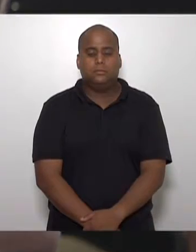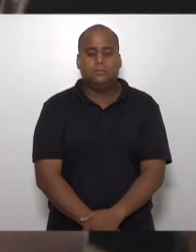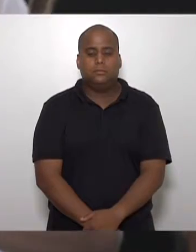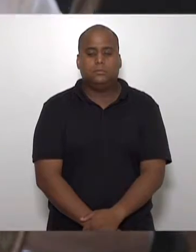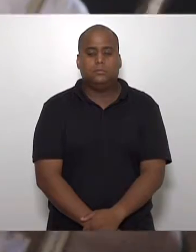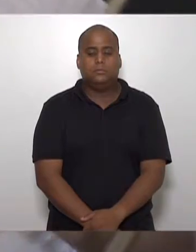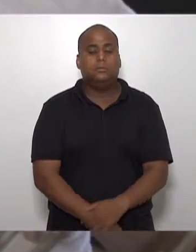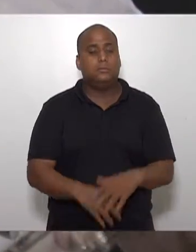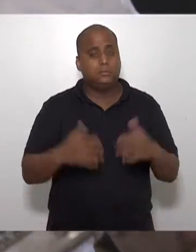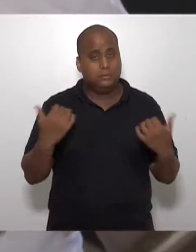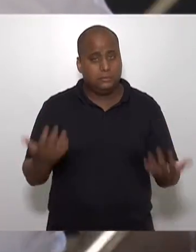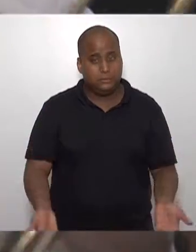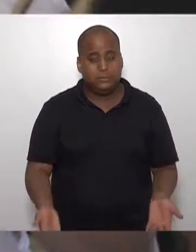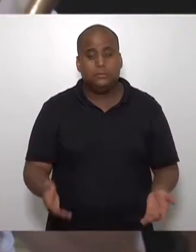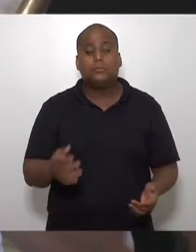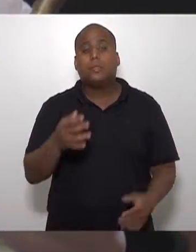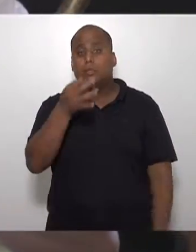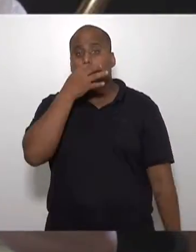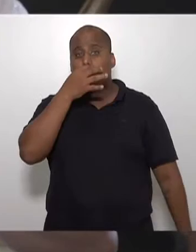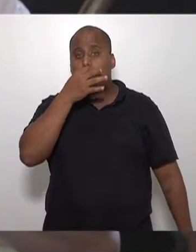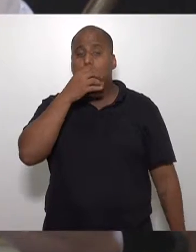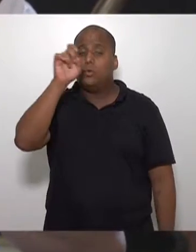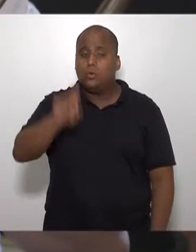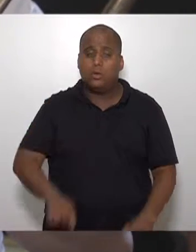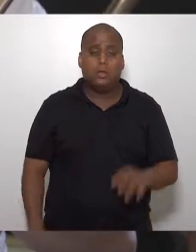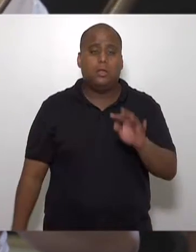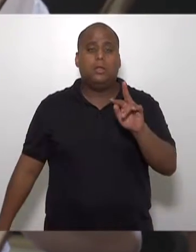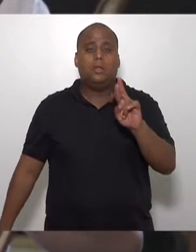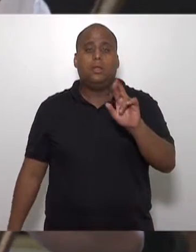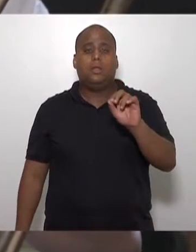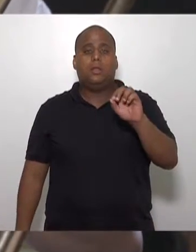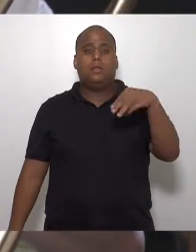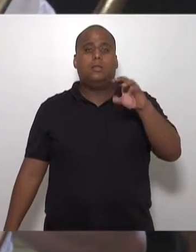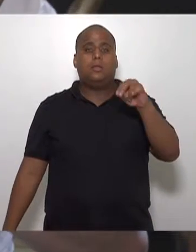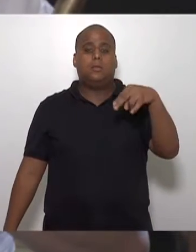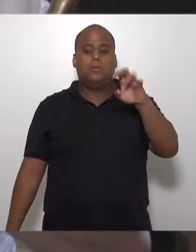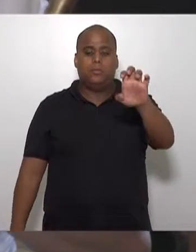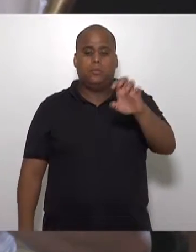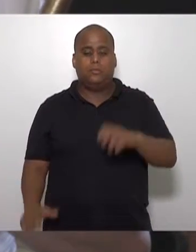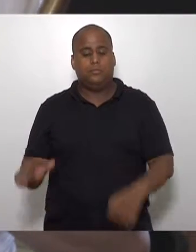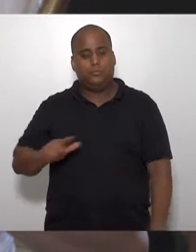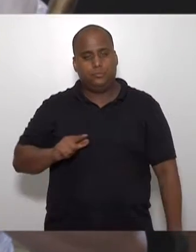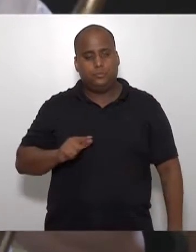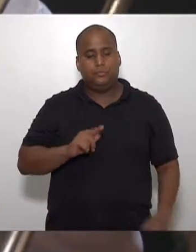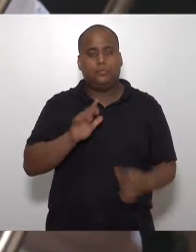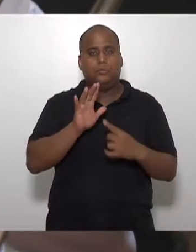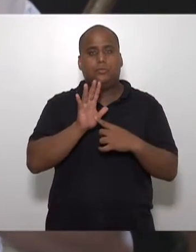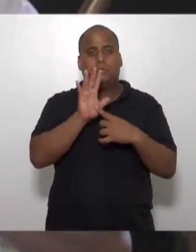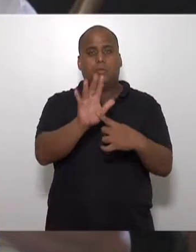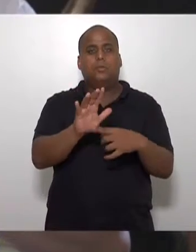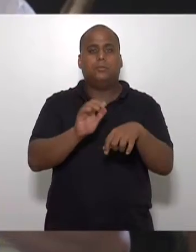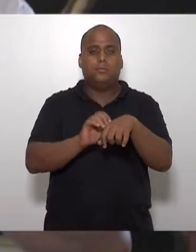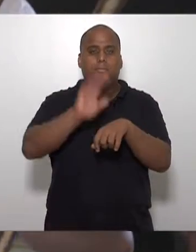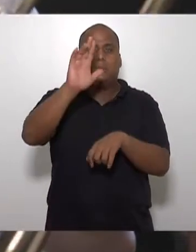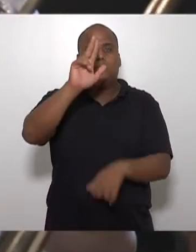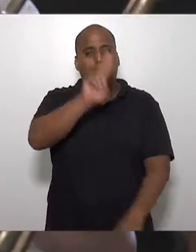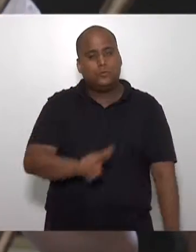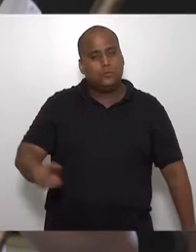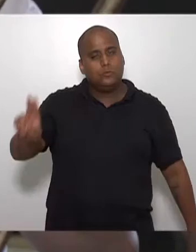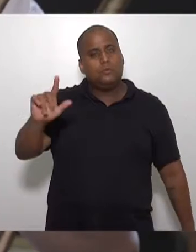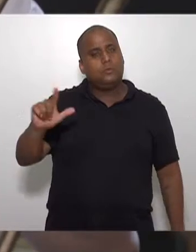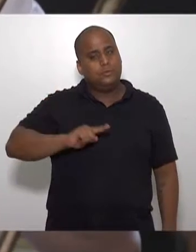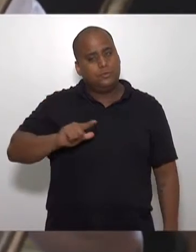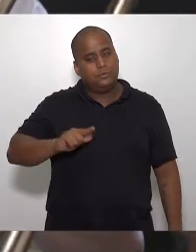bem essa é a sonoridade do trombone tenor de calibre pequeno que é o mais utilizado nas